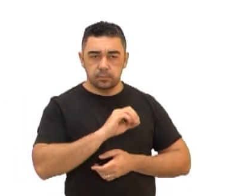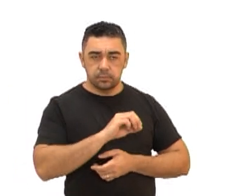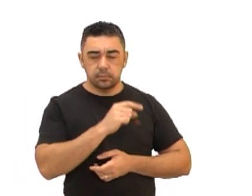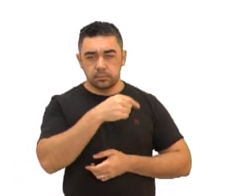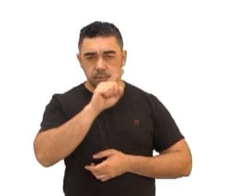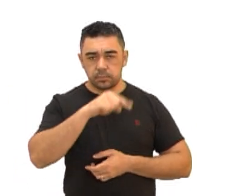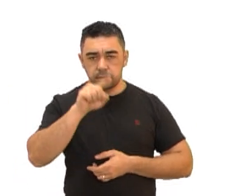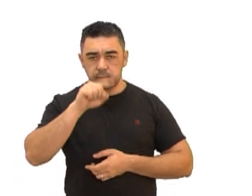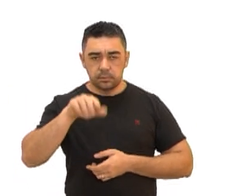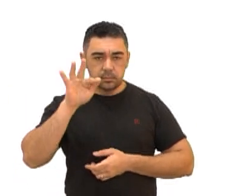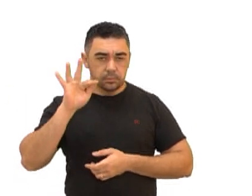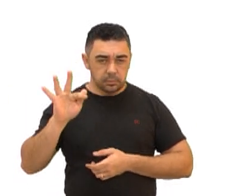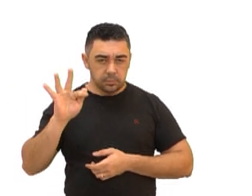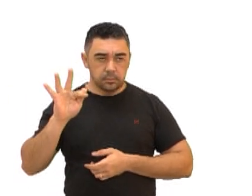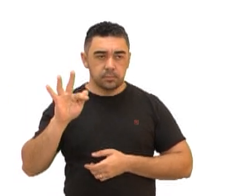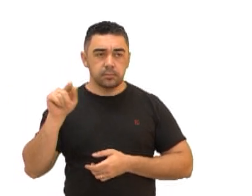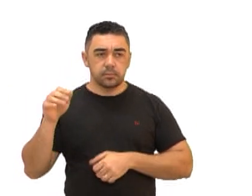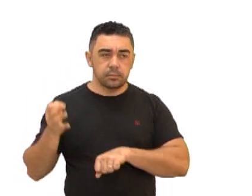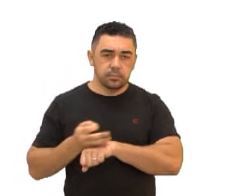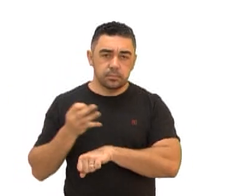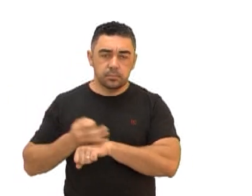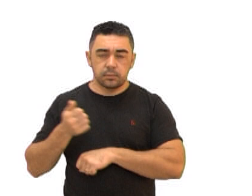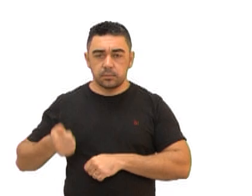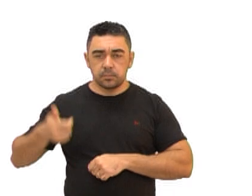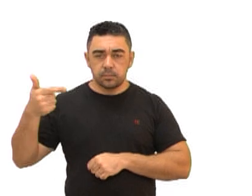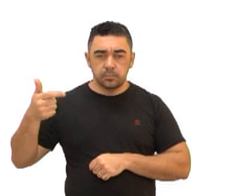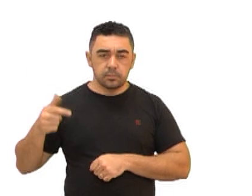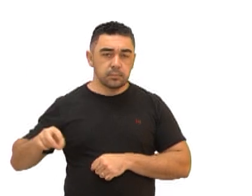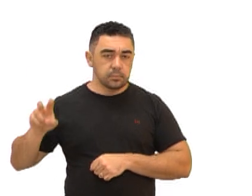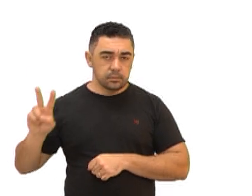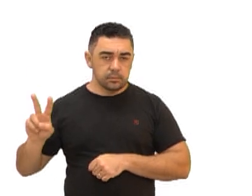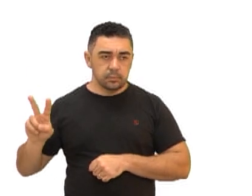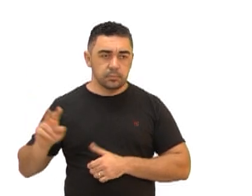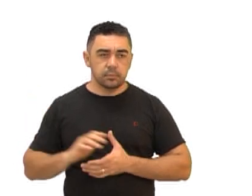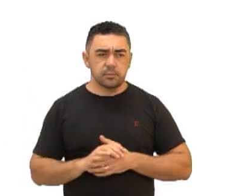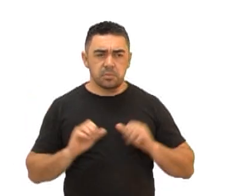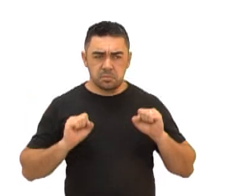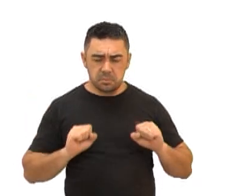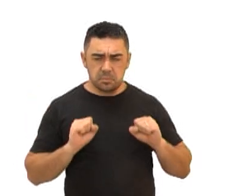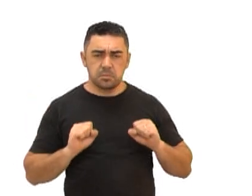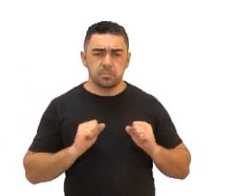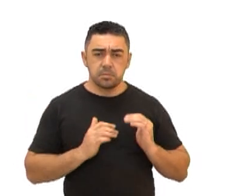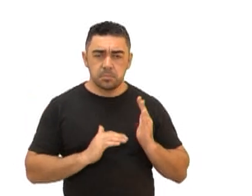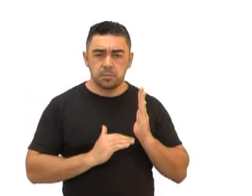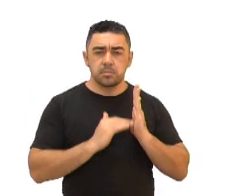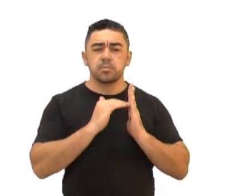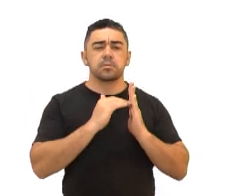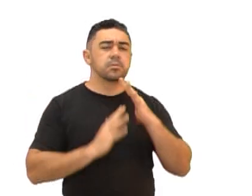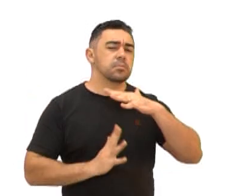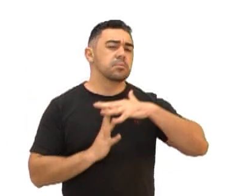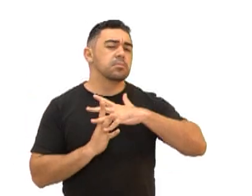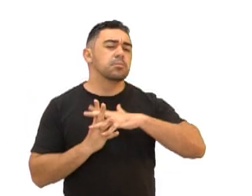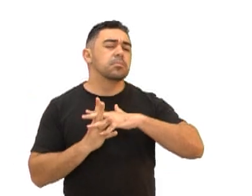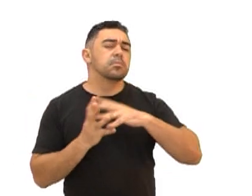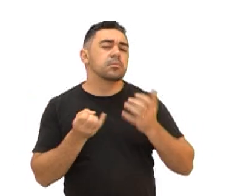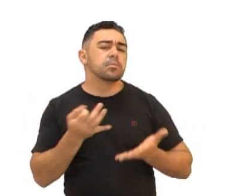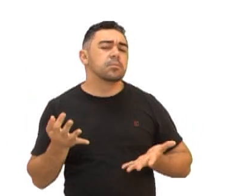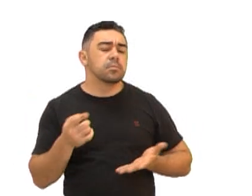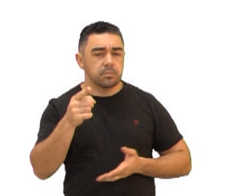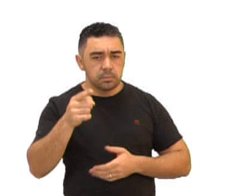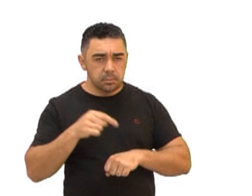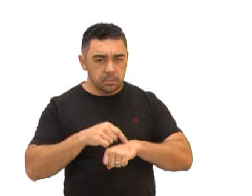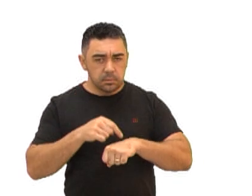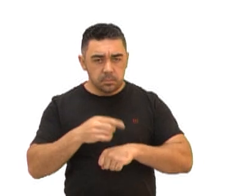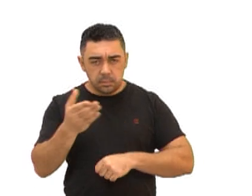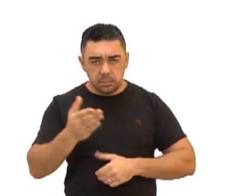microfarad e tensão máxima de 12 volts pode carregar no máximo qual carga elétrica? Tempo para